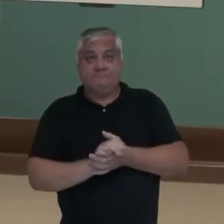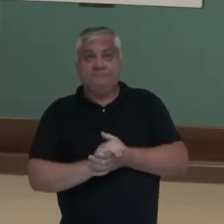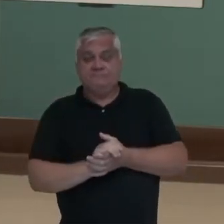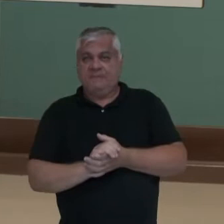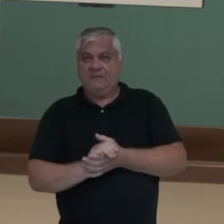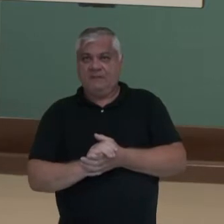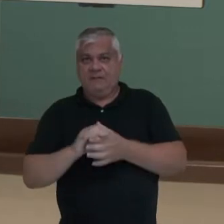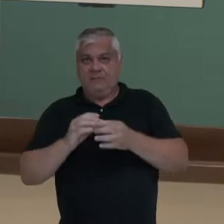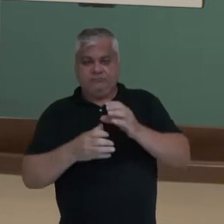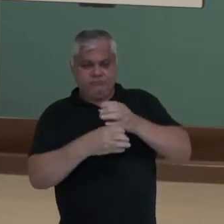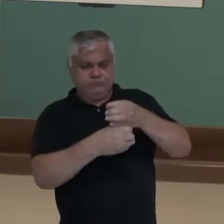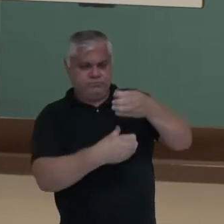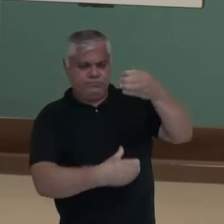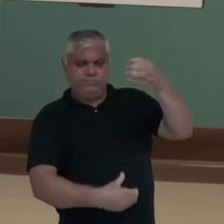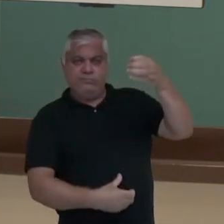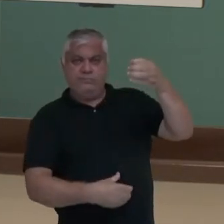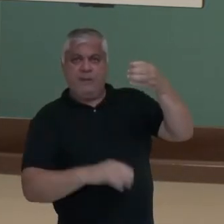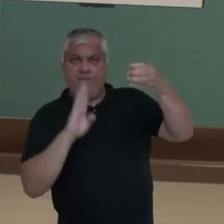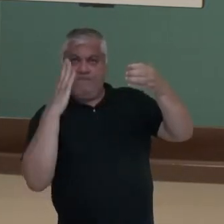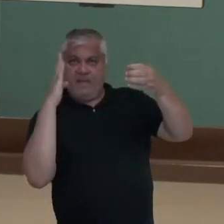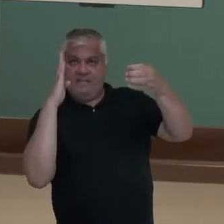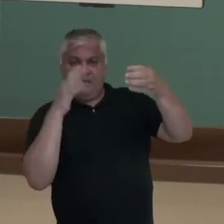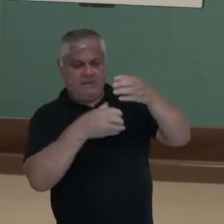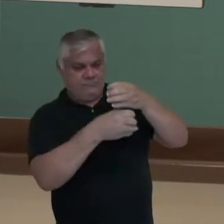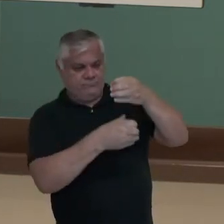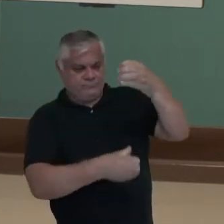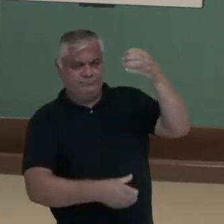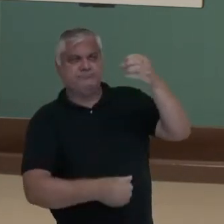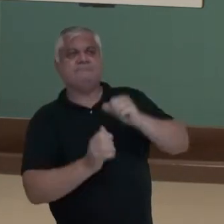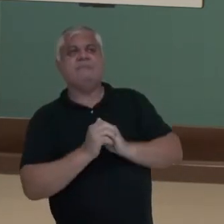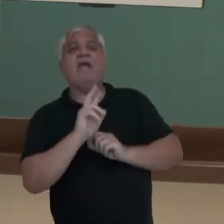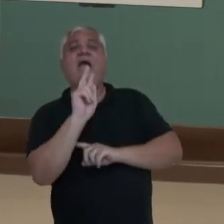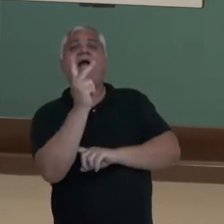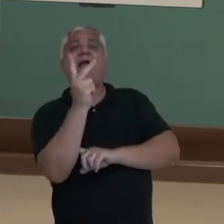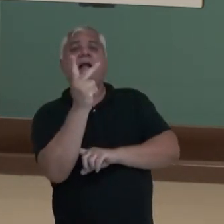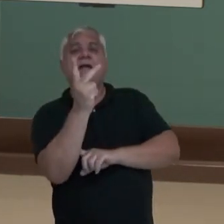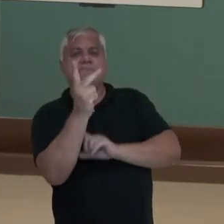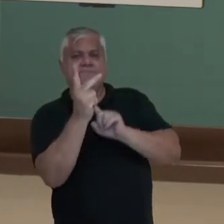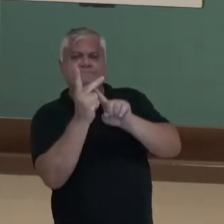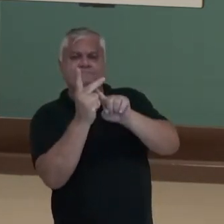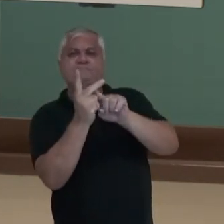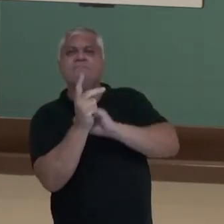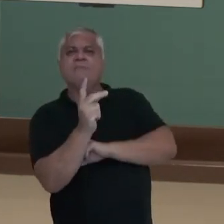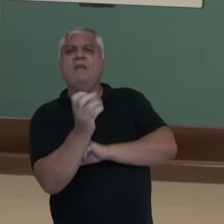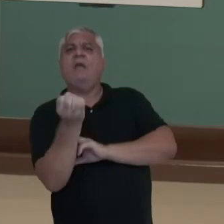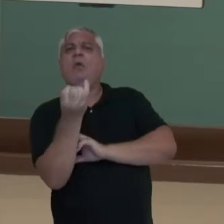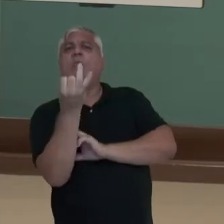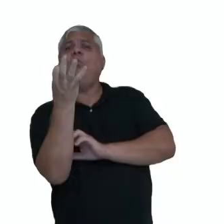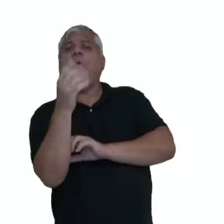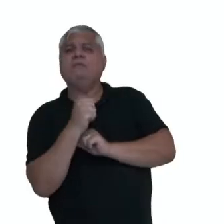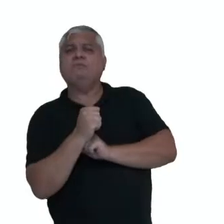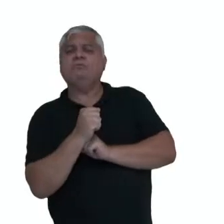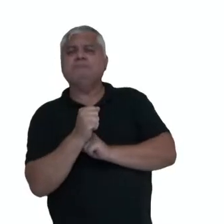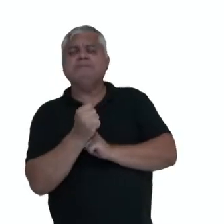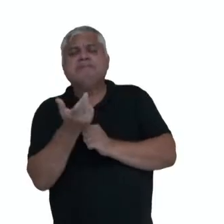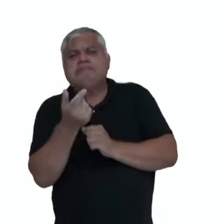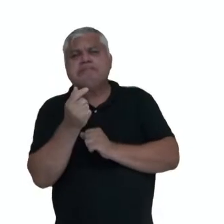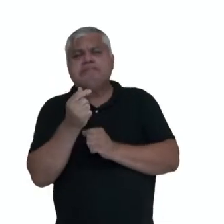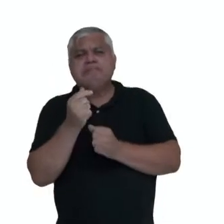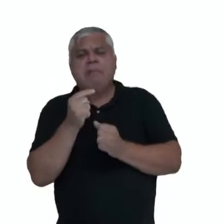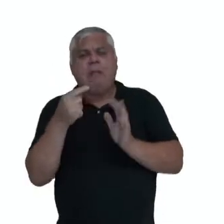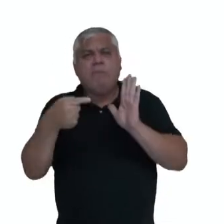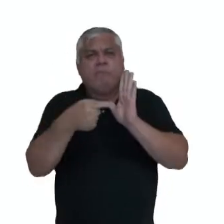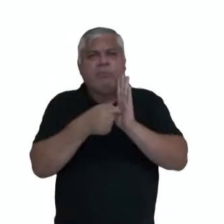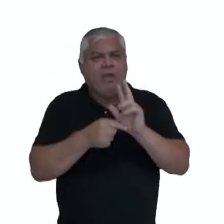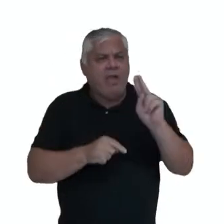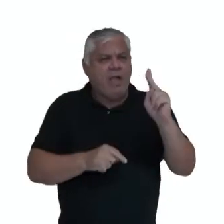de madeira que ela tem um tamanho H. Nesse tamanho H eu vou achar o ponto médio, ou seja,